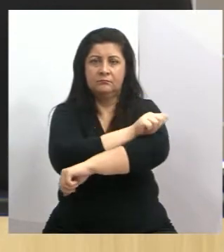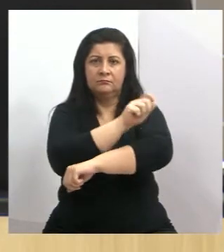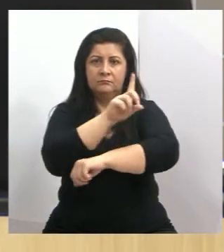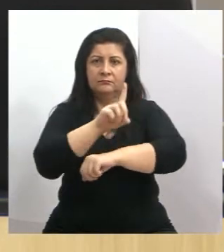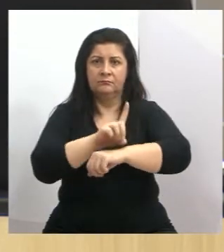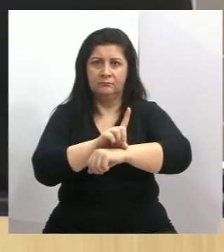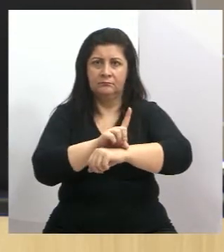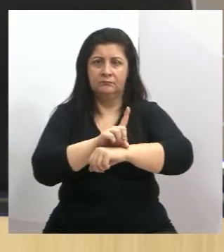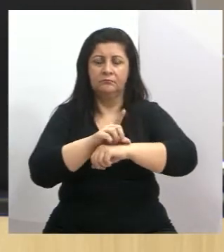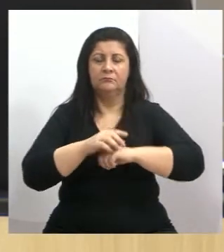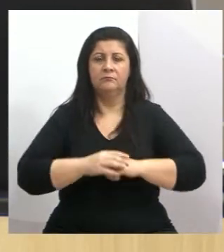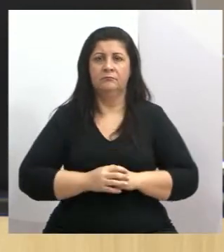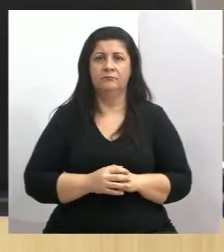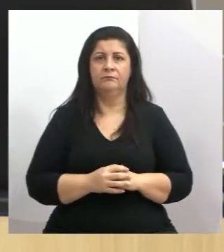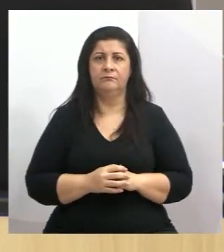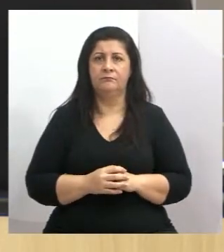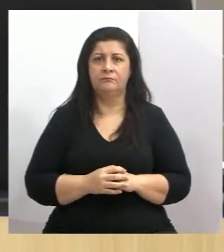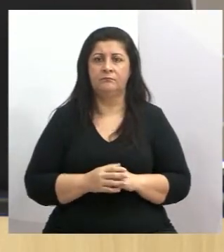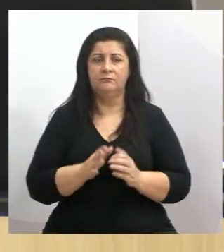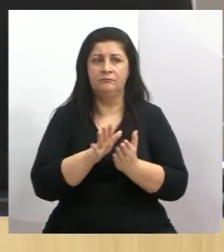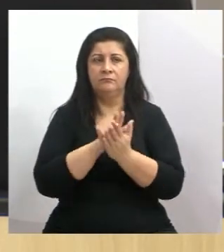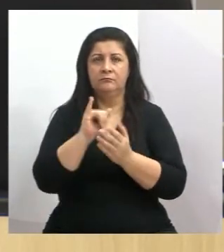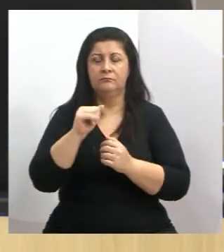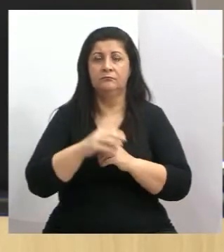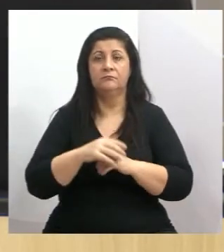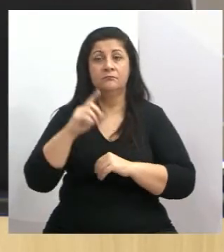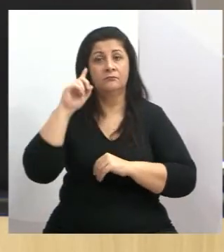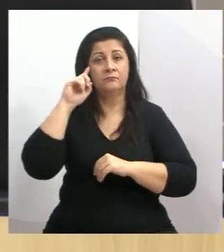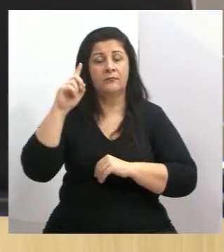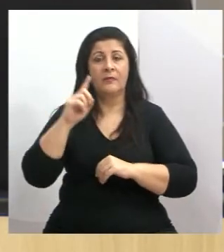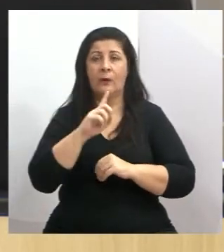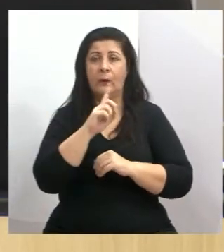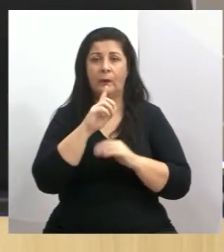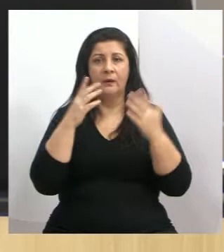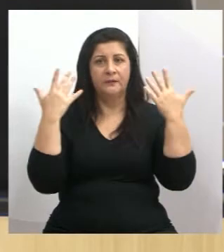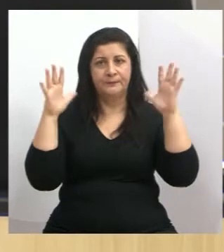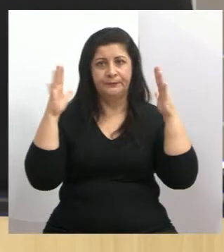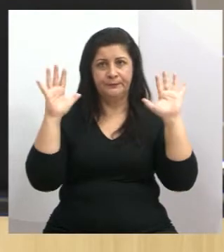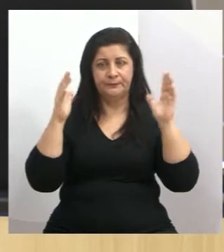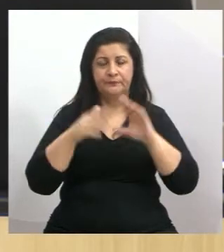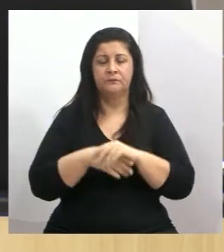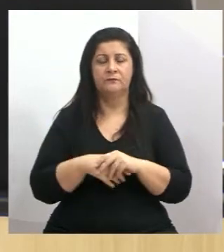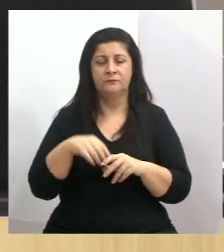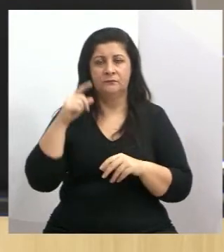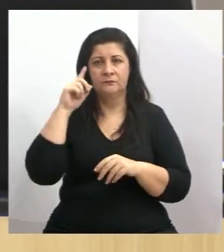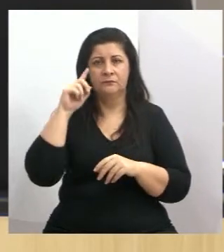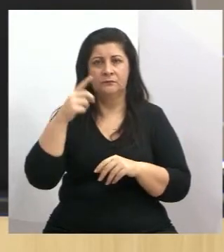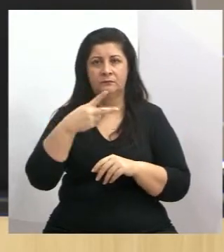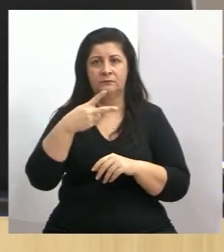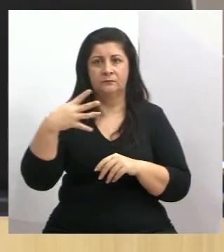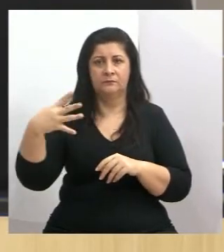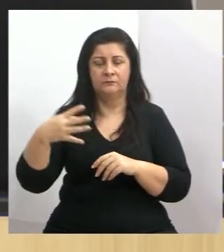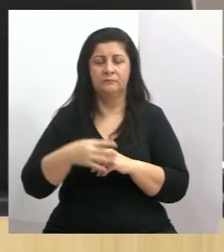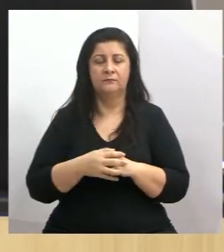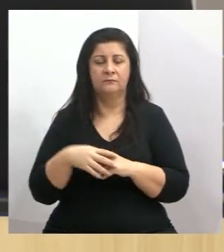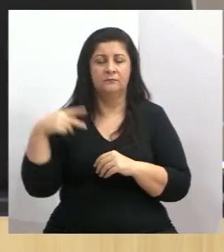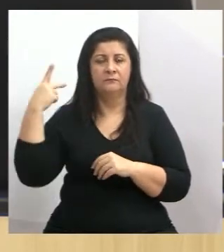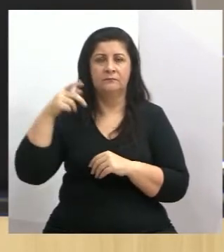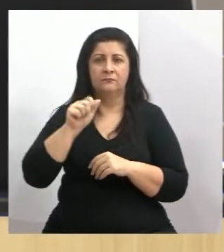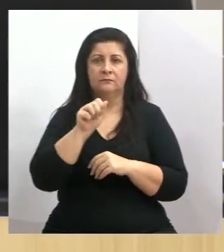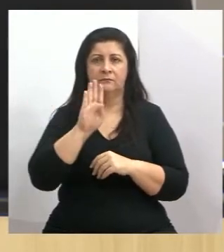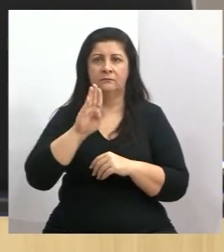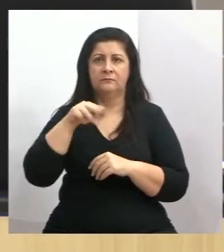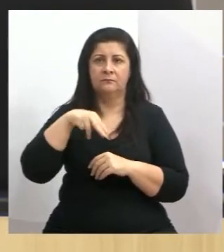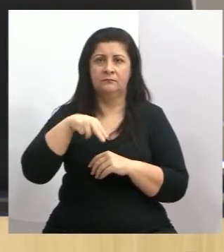Assembleia de Deus Ministério de Madureira de Jacareí pelo transcurso seu aniversário comemorado no dia 24 de Maio Vereador a